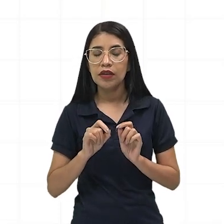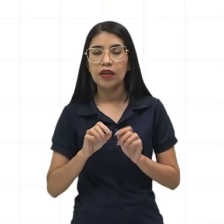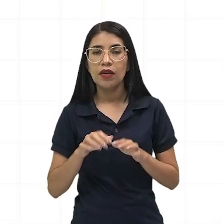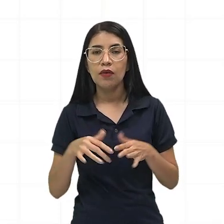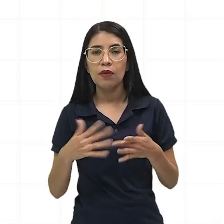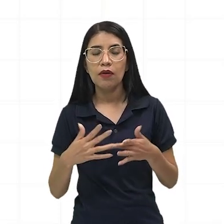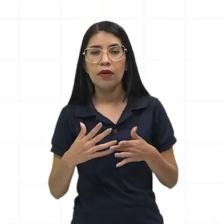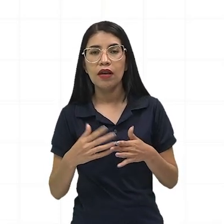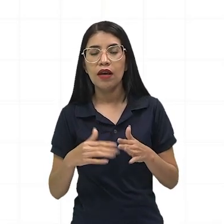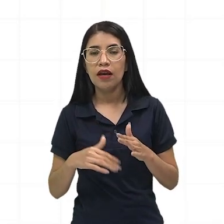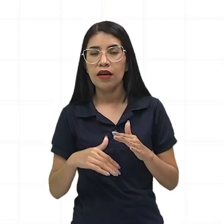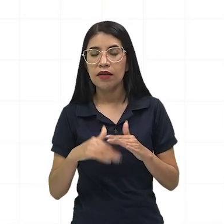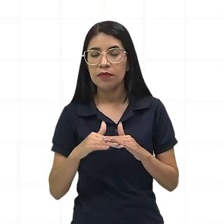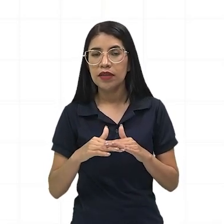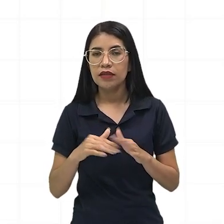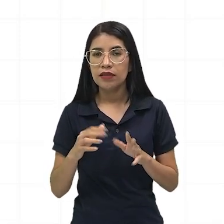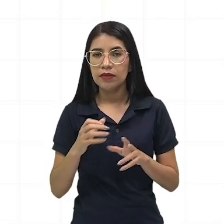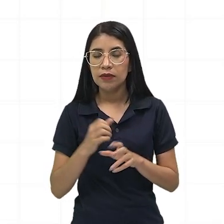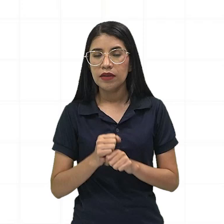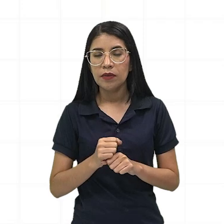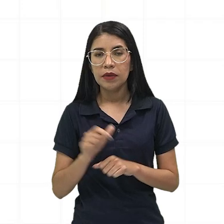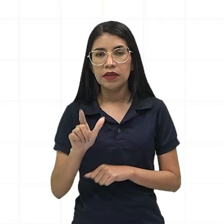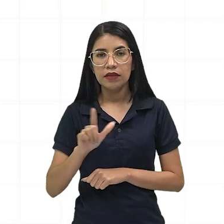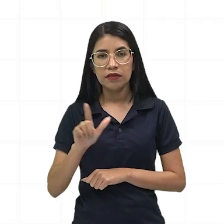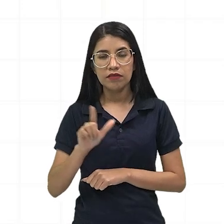né? Deixa eu só, para não confundir aqui.